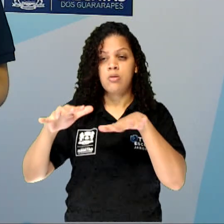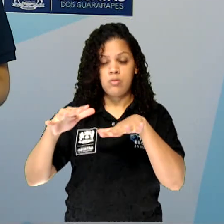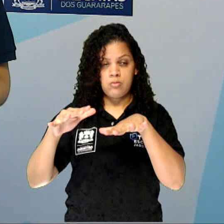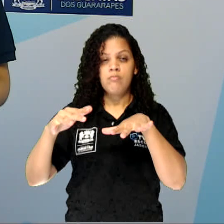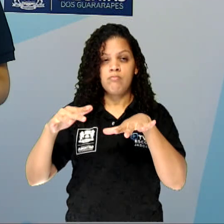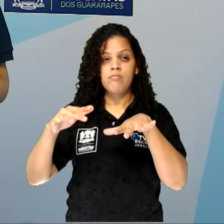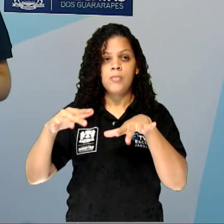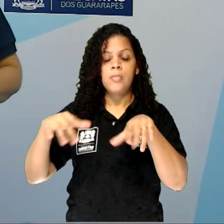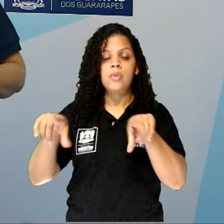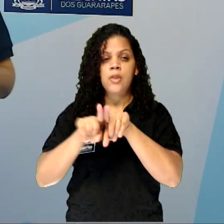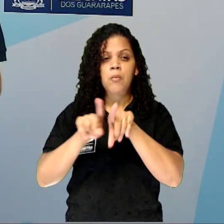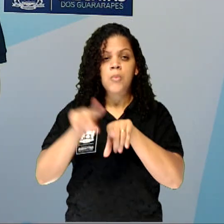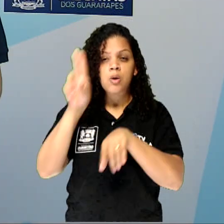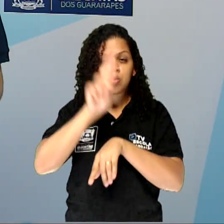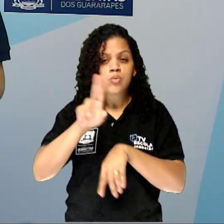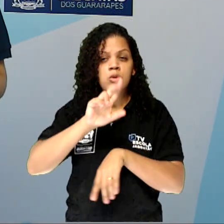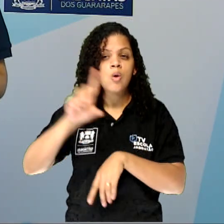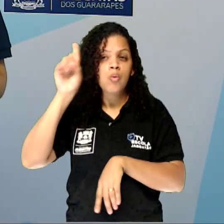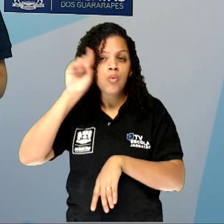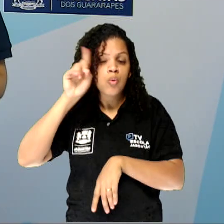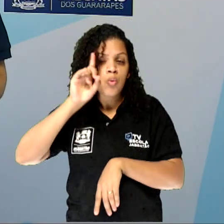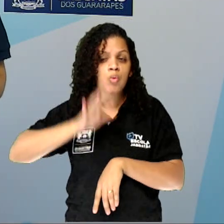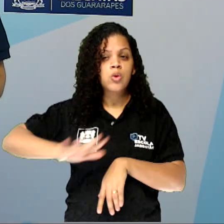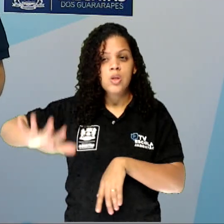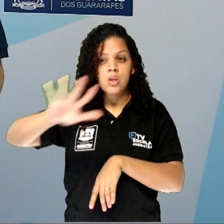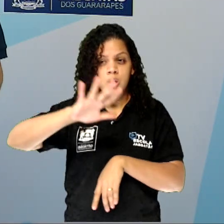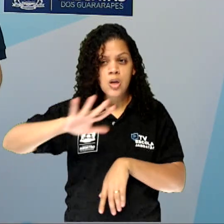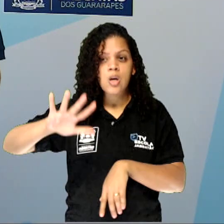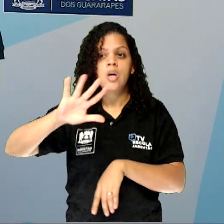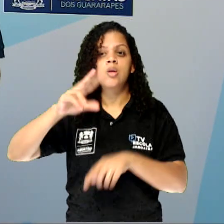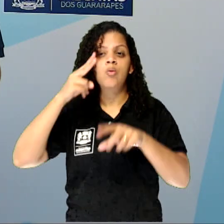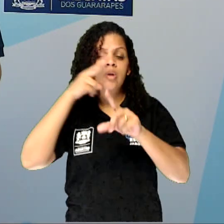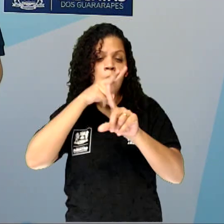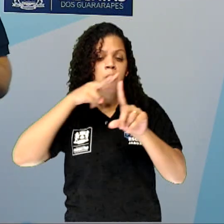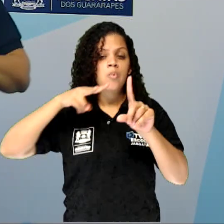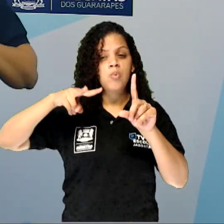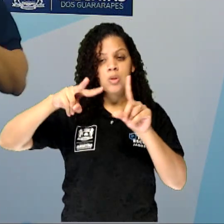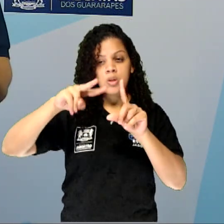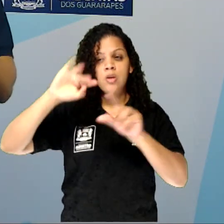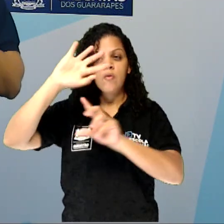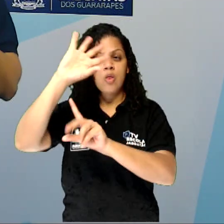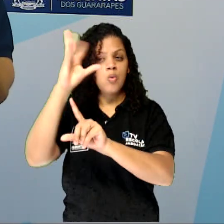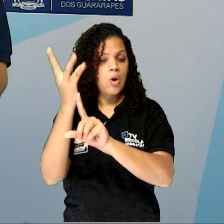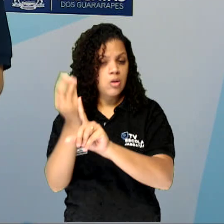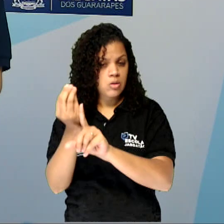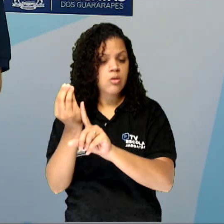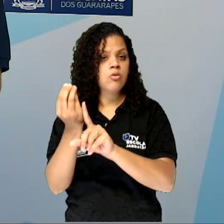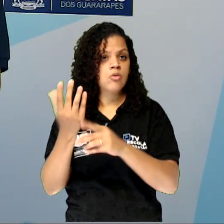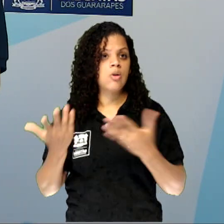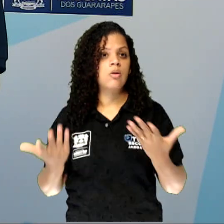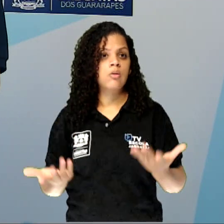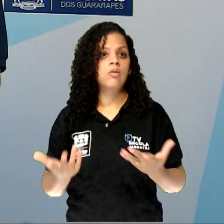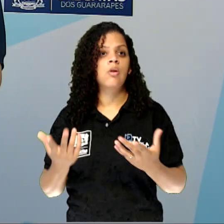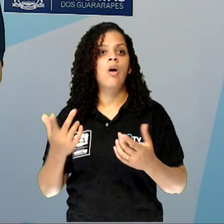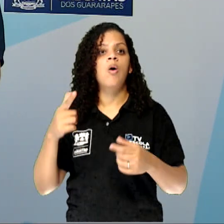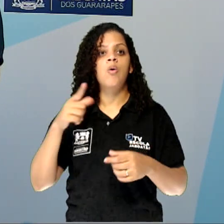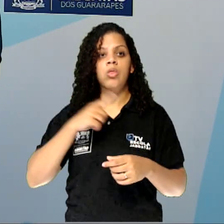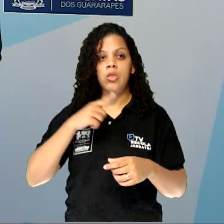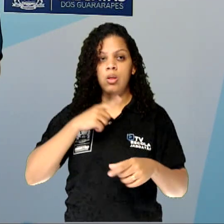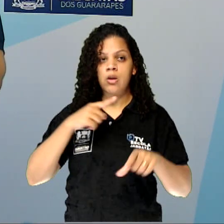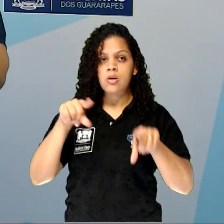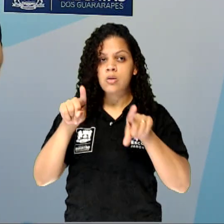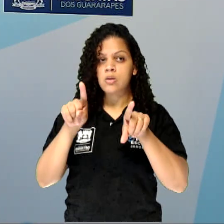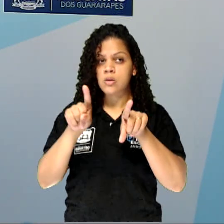cultural, certo? Então, assim, com uma visão do artista, certo? Aí também tem a videoarte, que também dialoga